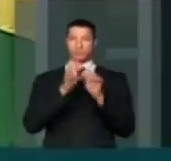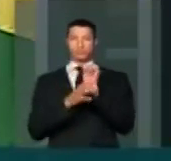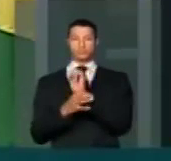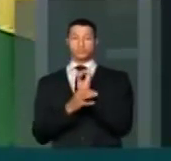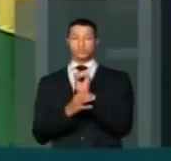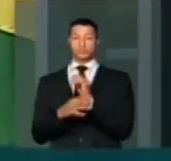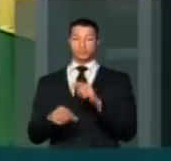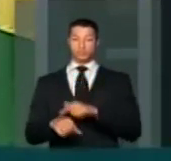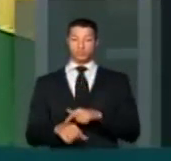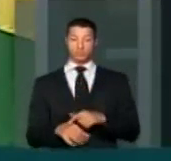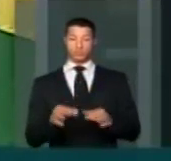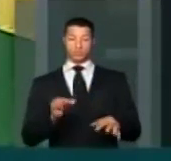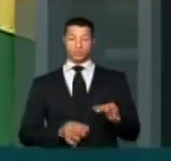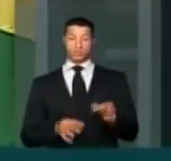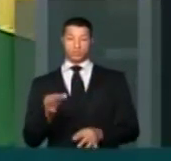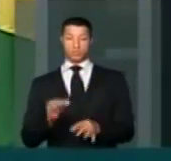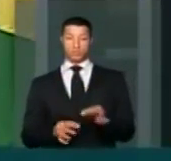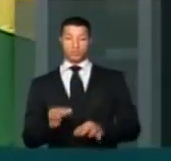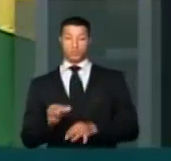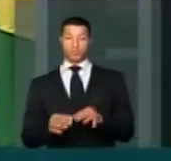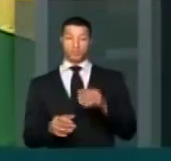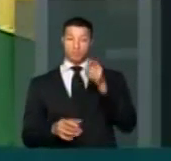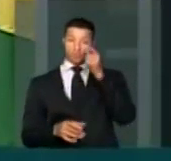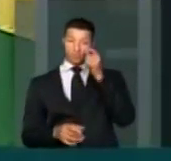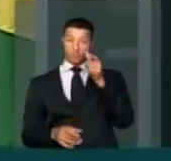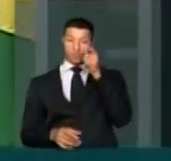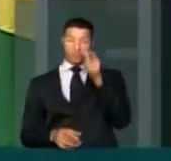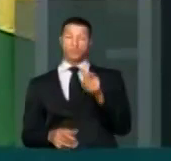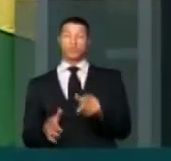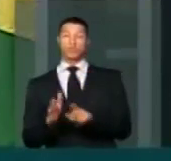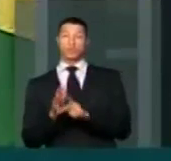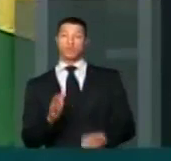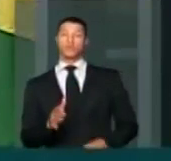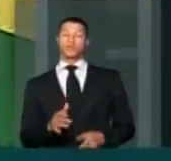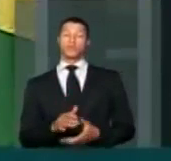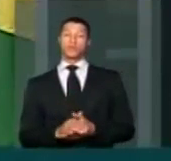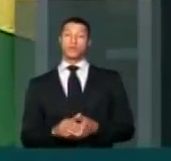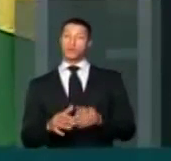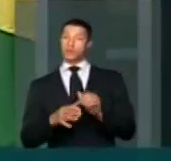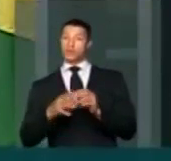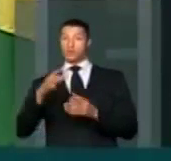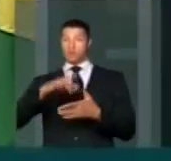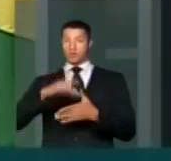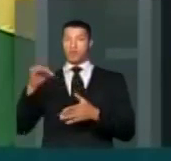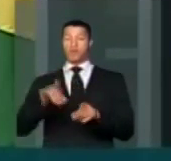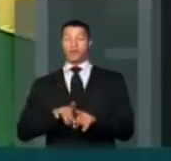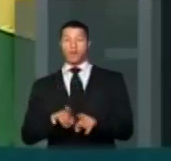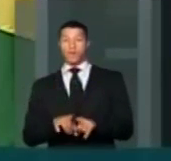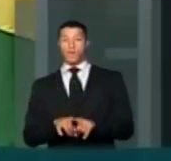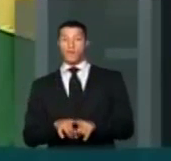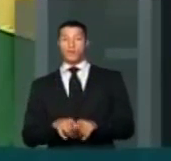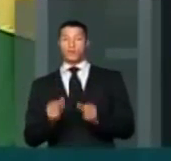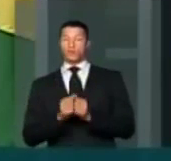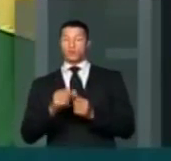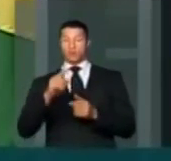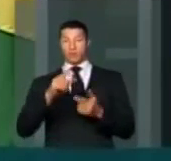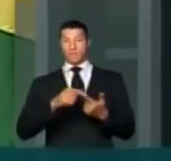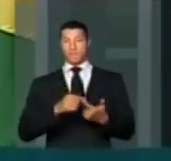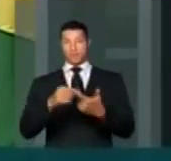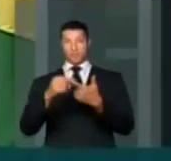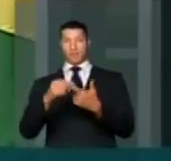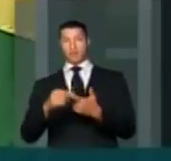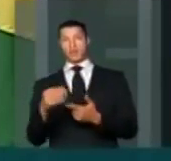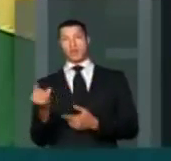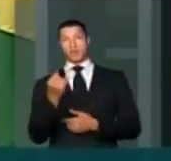garantia em tempo juridicamente razoável dos interesses legítimos das partes, privilegiando a conciliação como a primeira e